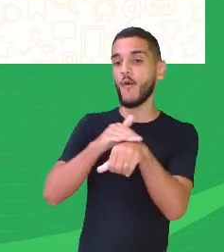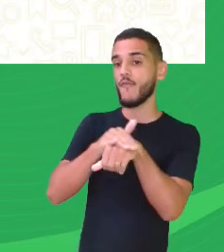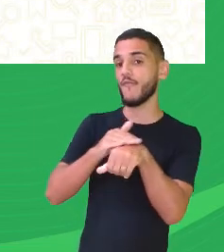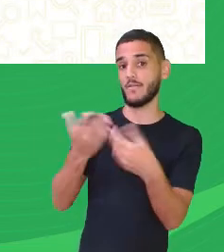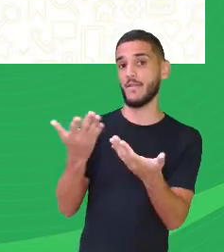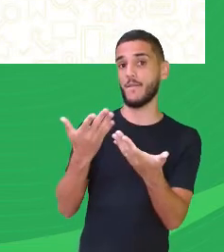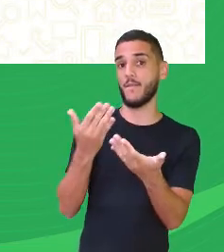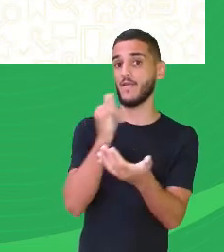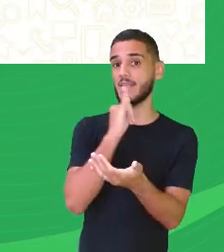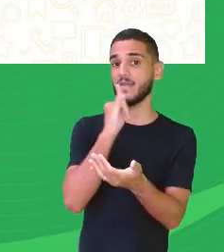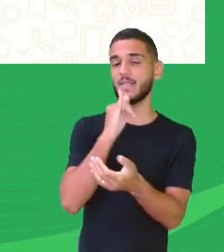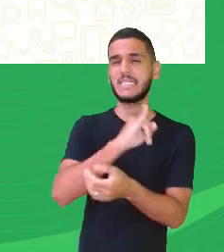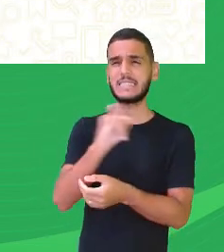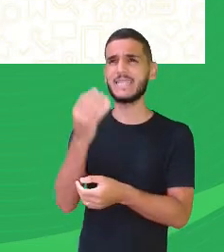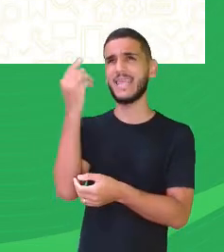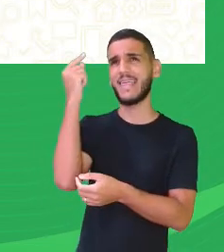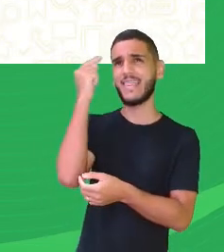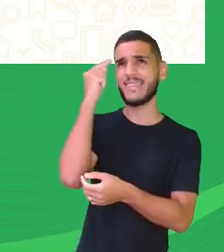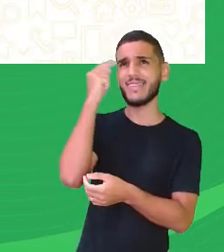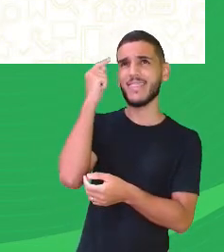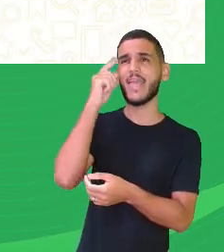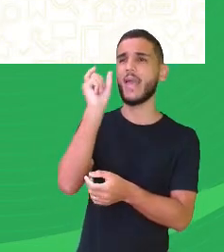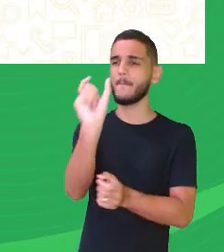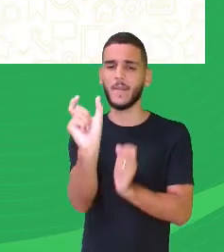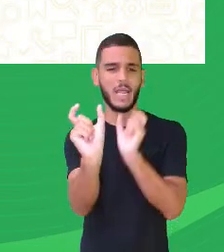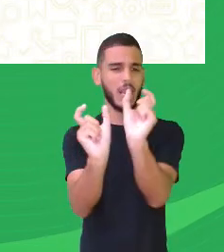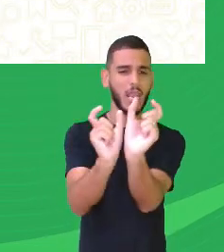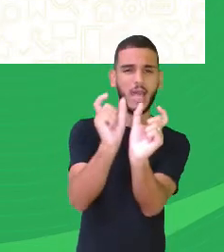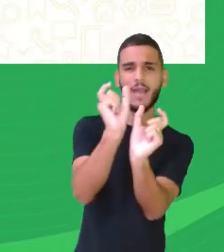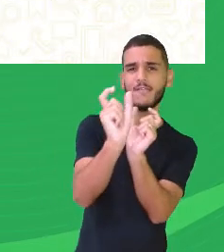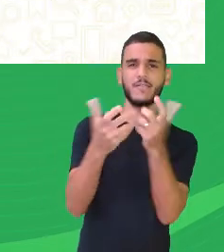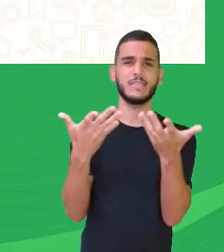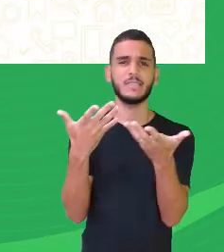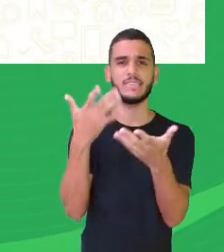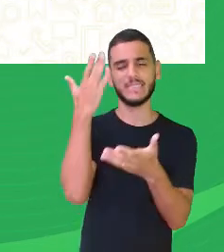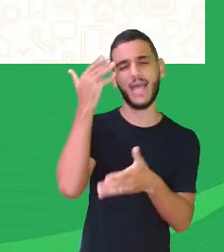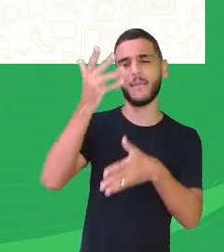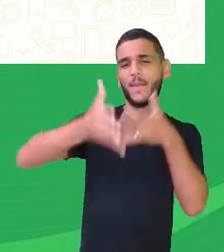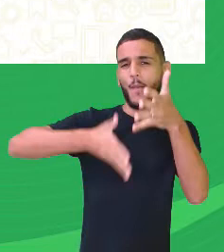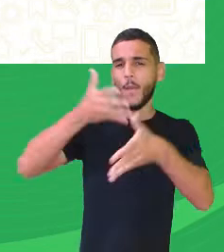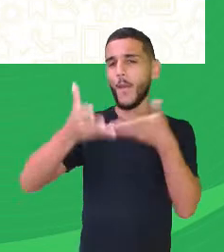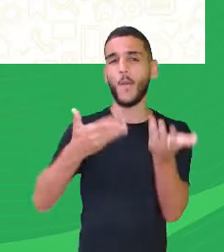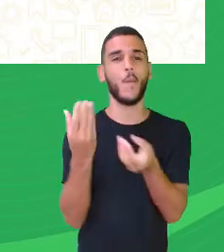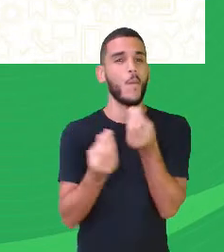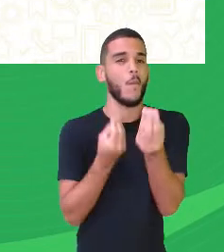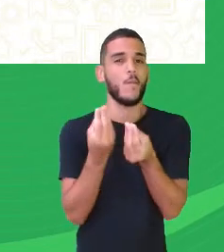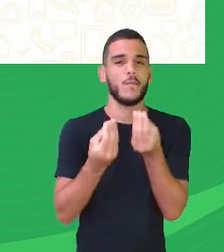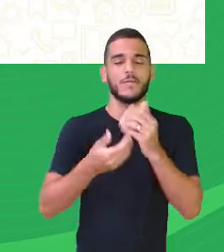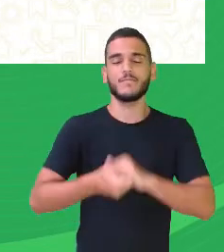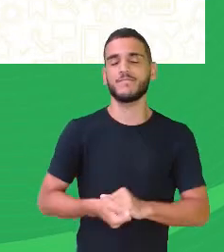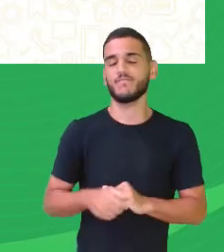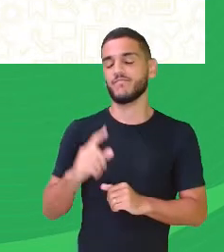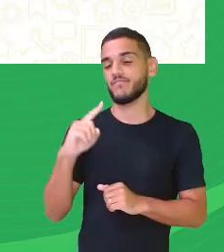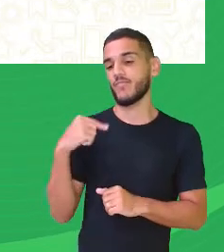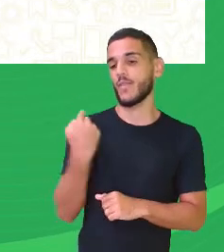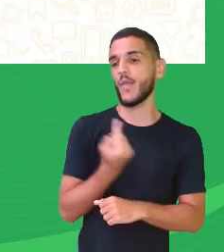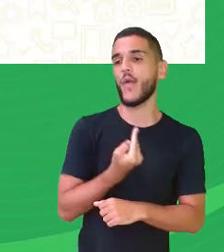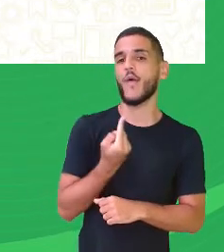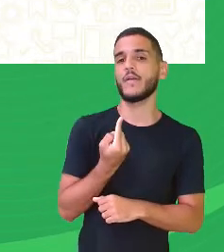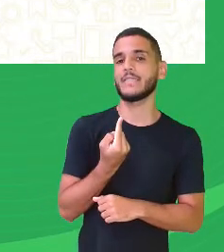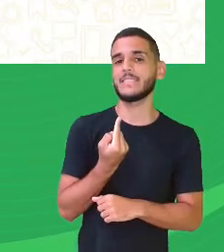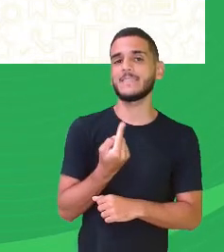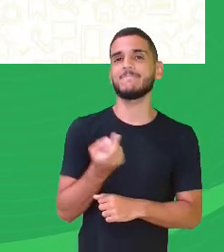tem entendimento das palavras e do significado dessas palavras. E aí a gente volta também para a questão da